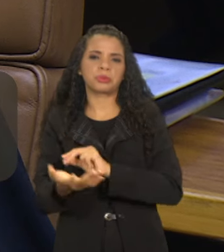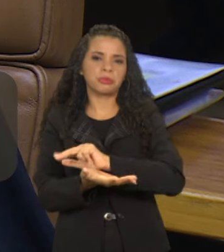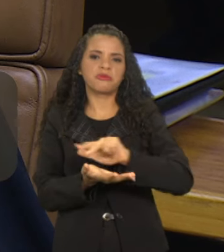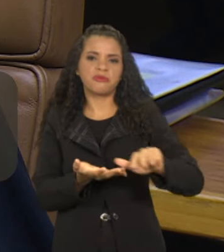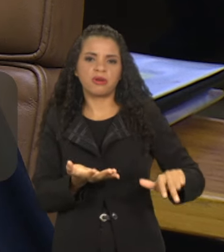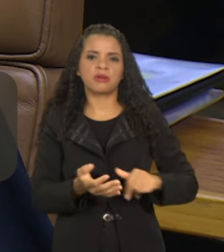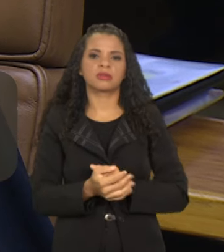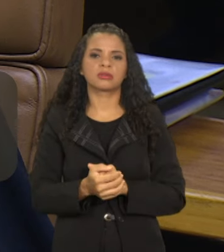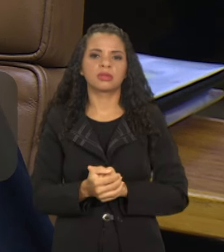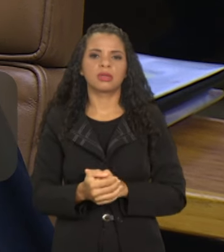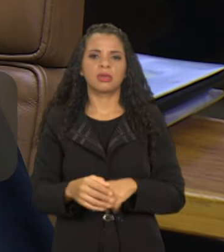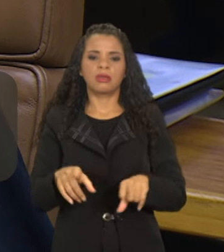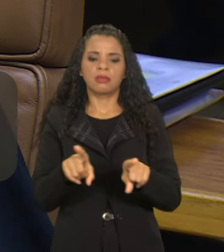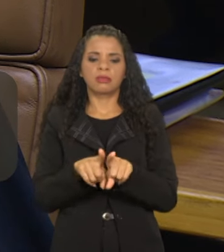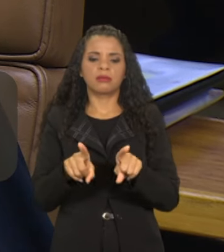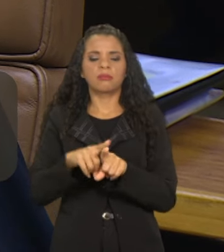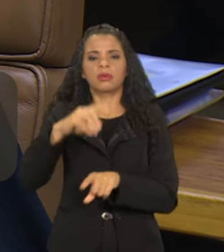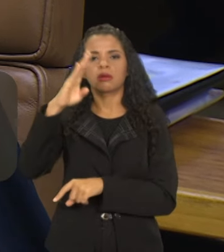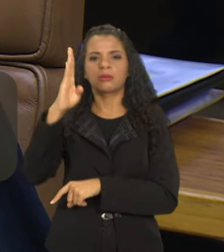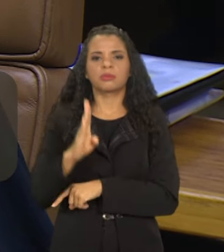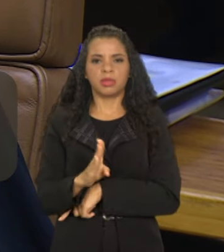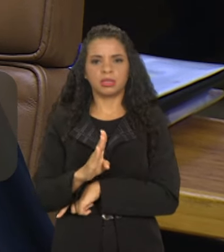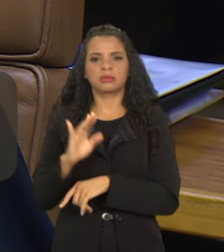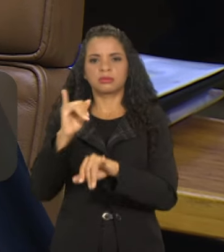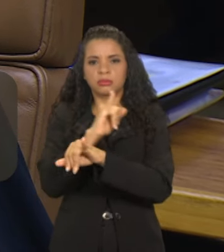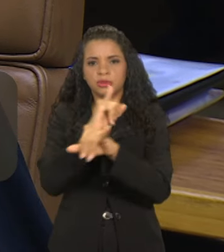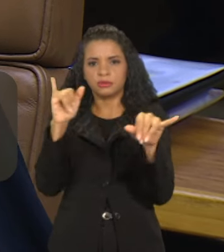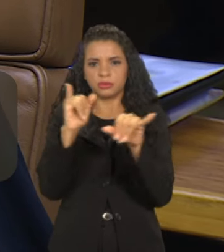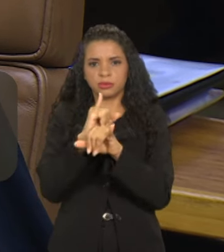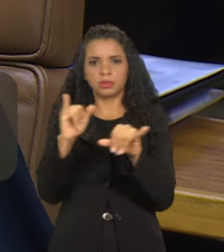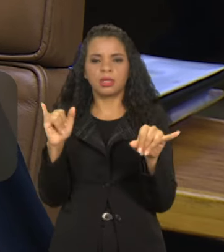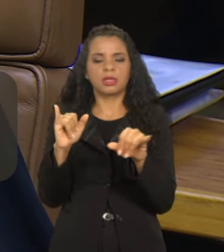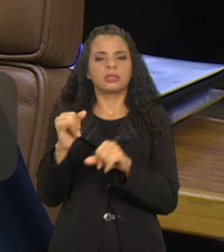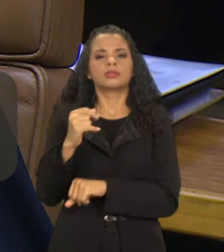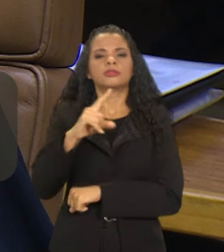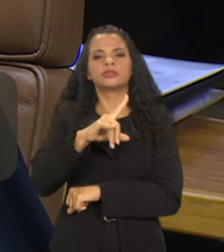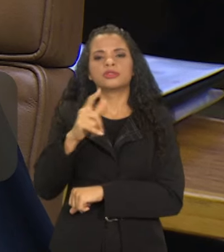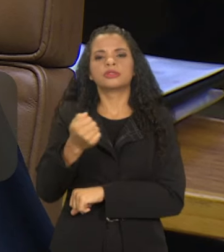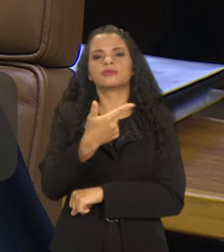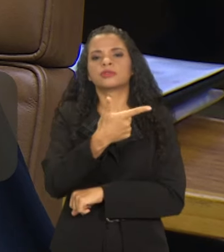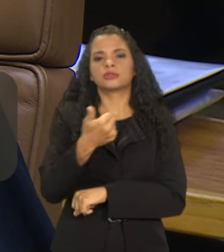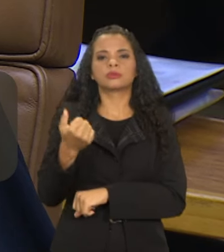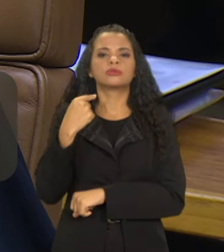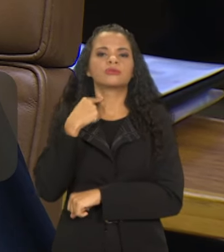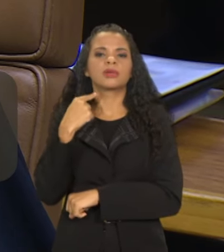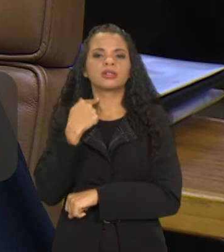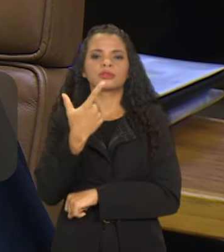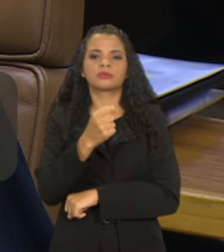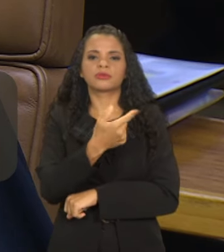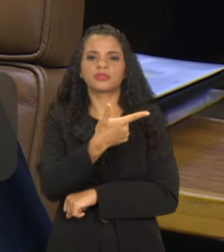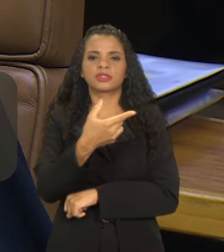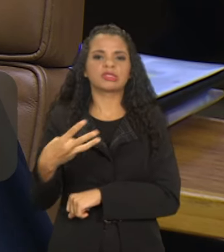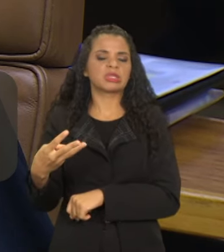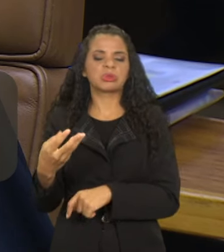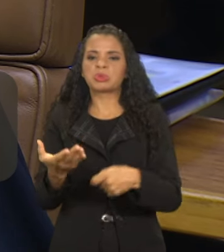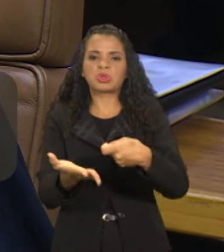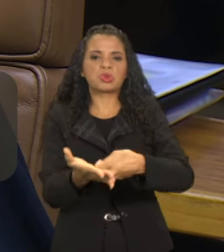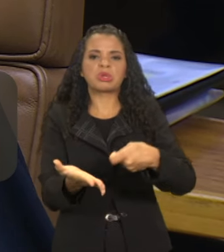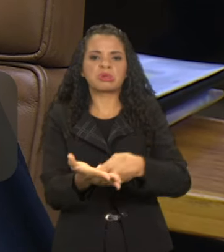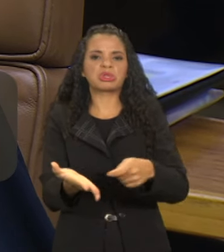Brasil, conforme notícia divulgada pela Anvisa, desde 21 de maio de 2023, também não mais exige comprovante vacinal para entrada no